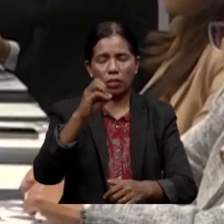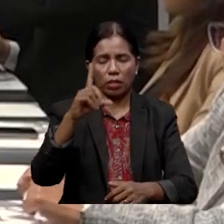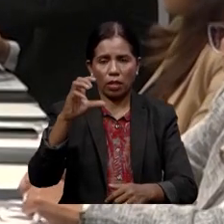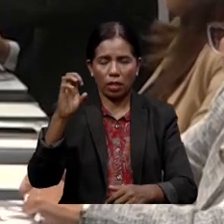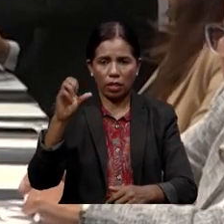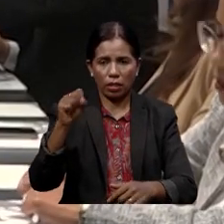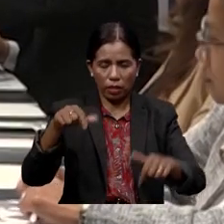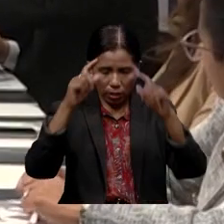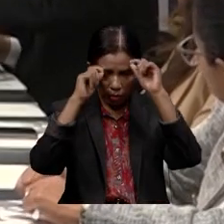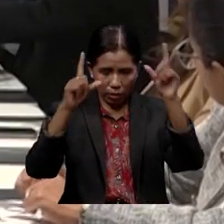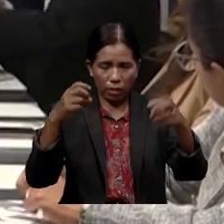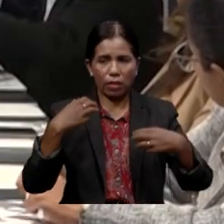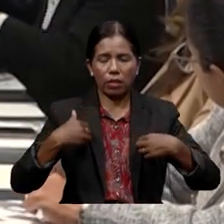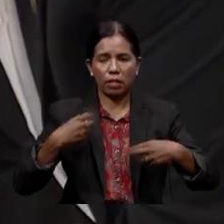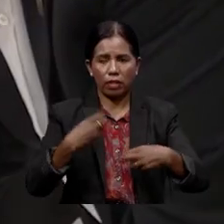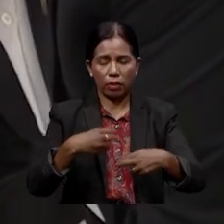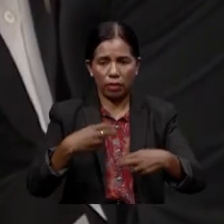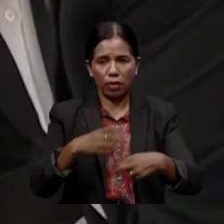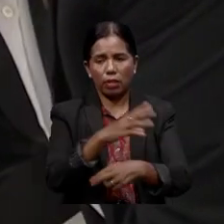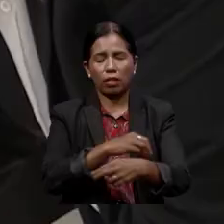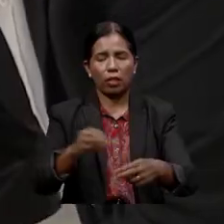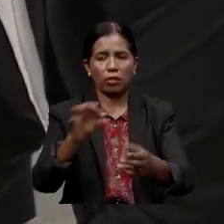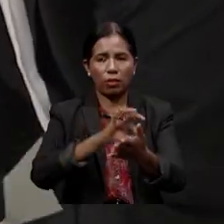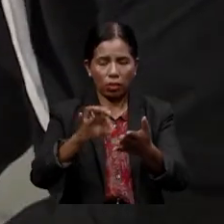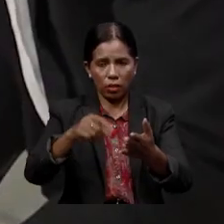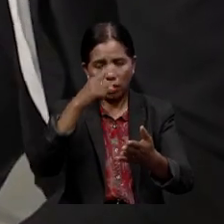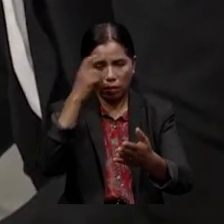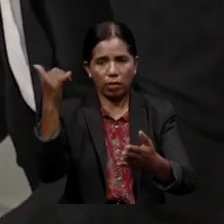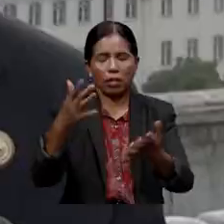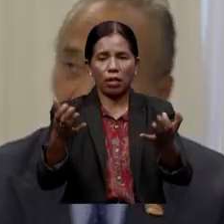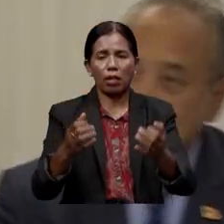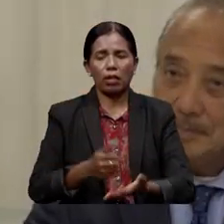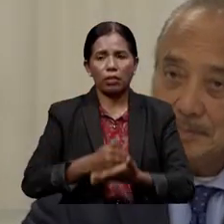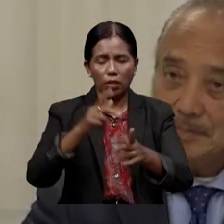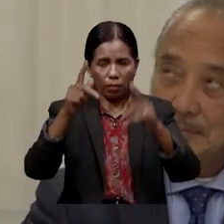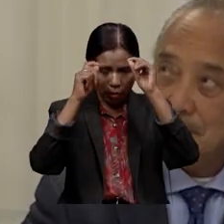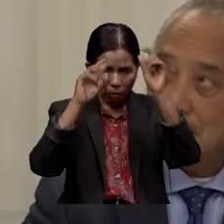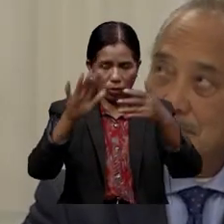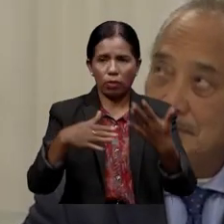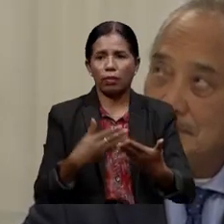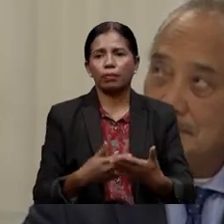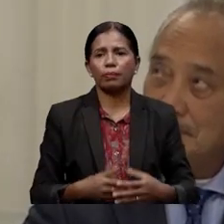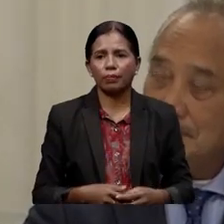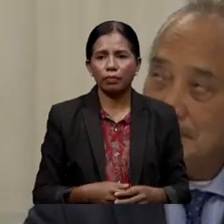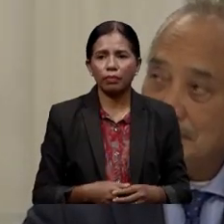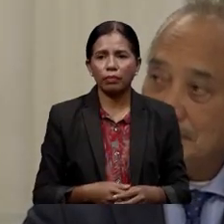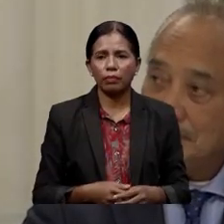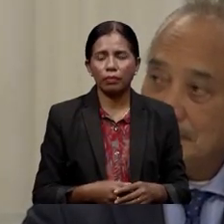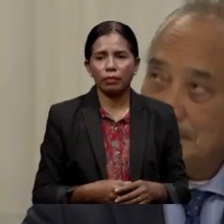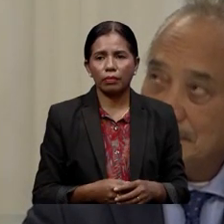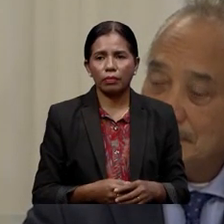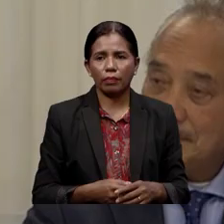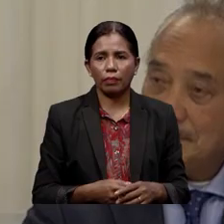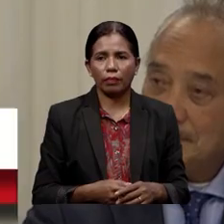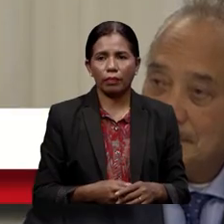empresário Timor e a dificuldade e a gestão no a contabilidade. Também é Sira Hakara que ajuda Timoran Sira. E começou com a bênção, se assim se